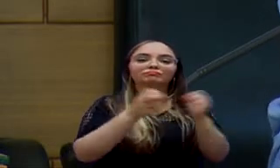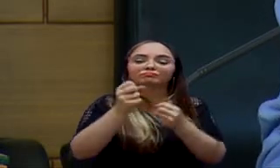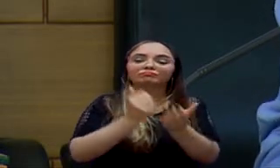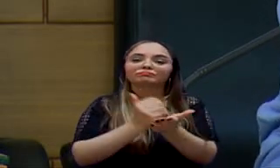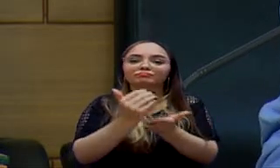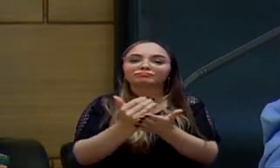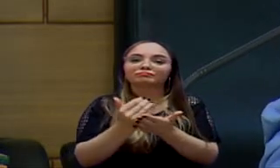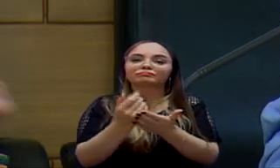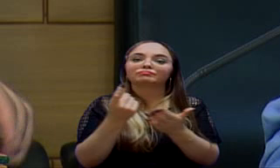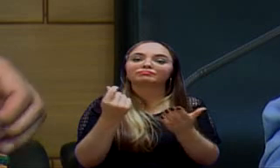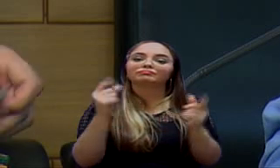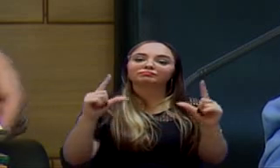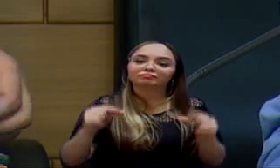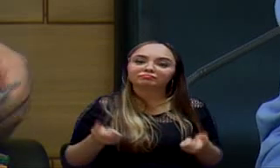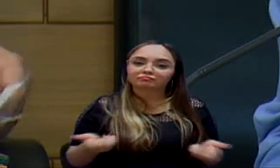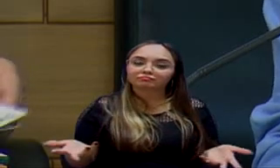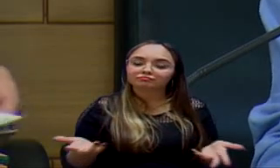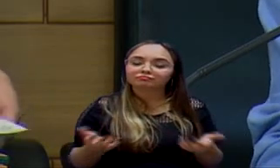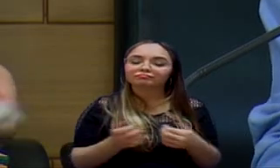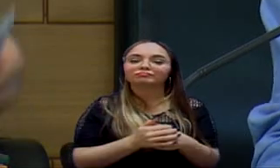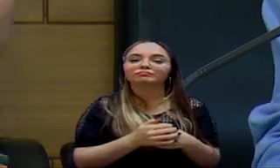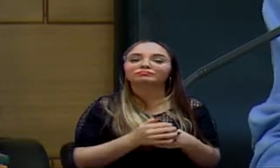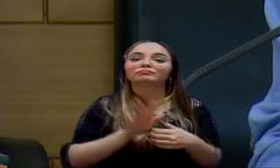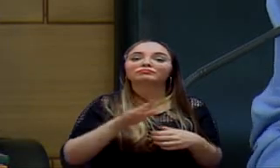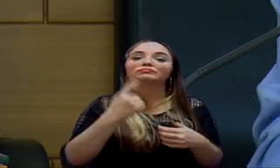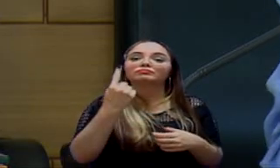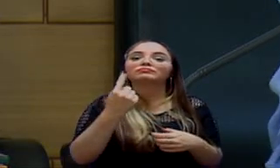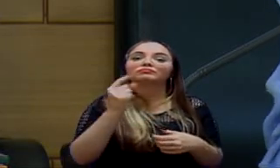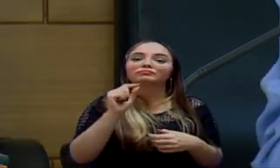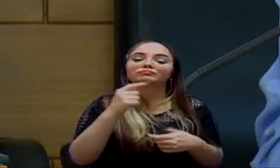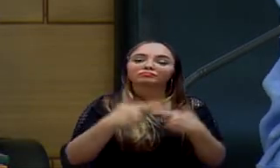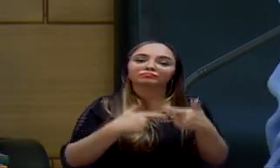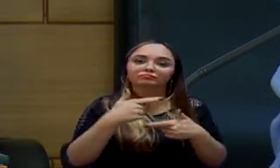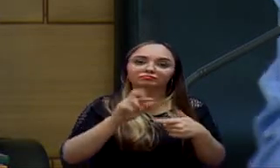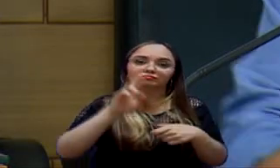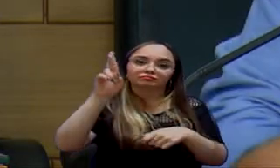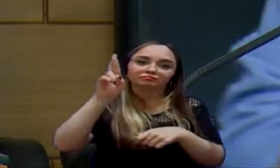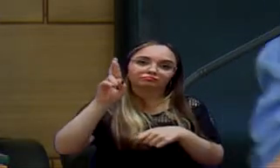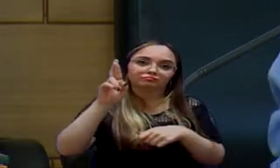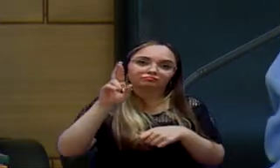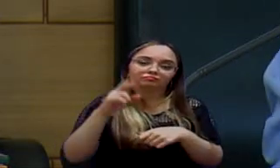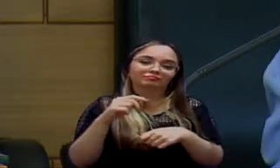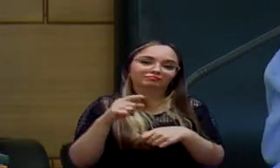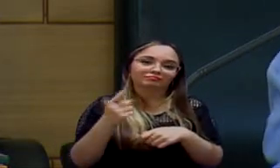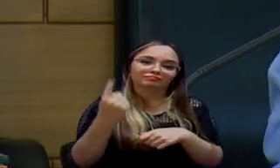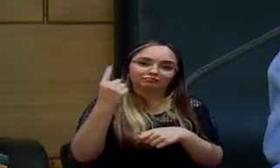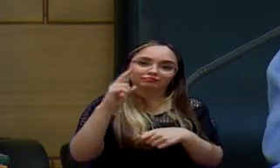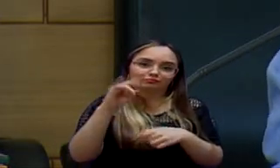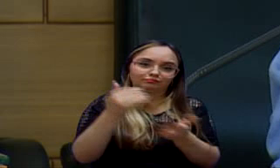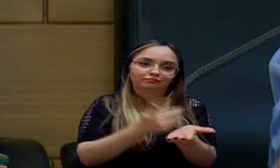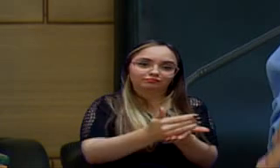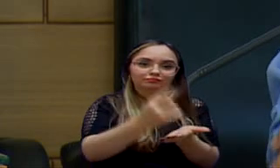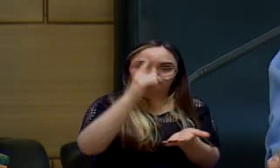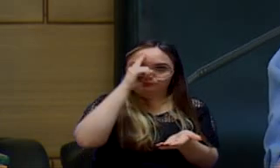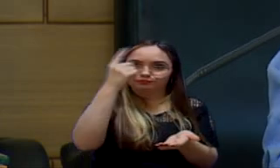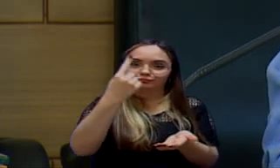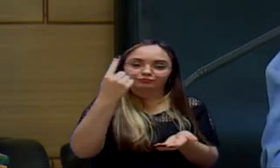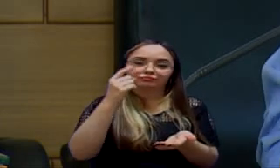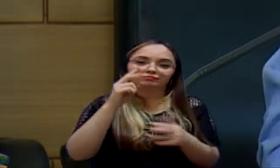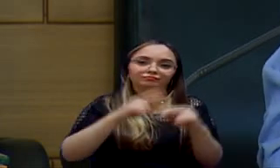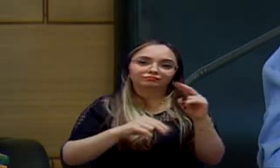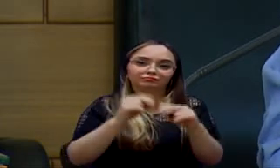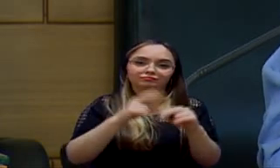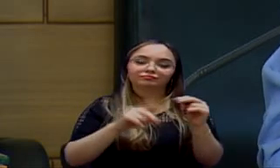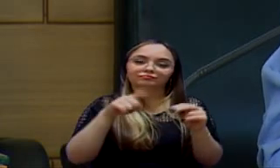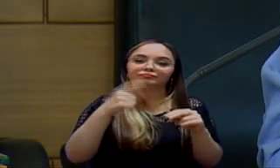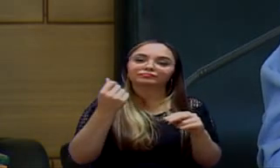reduzir custos e um deles foi trabalhar aí que é o nosso carro-chefe que é o que já deverá entrar em vigor a partir do primeiro de junho que